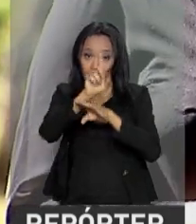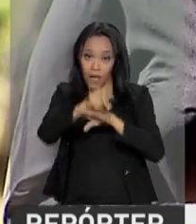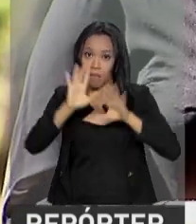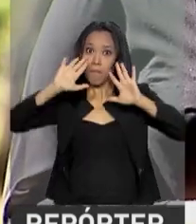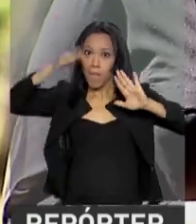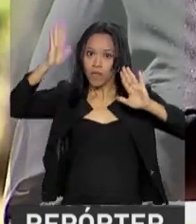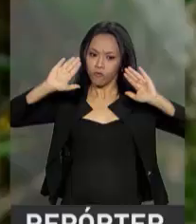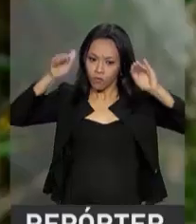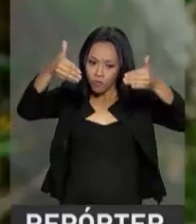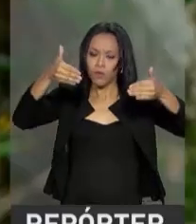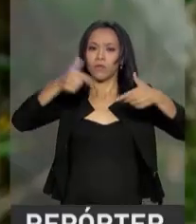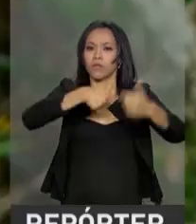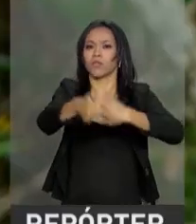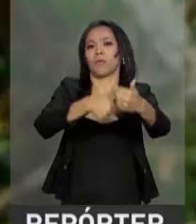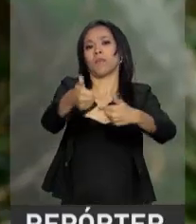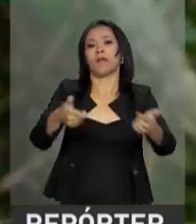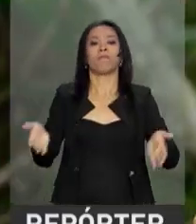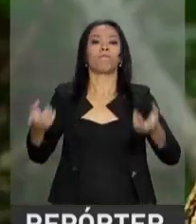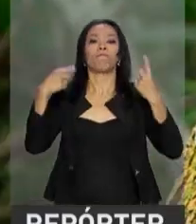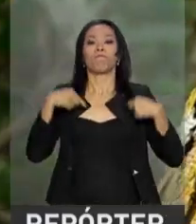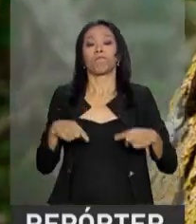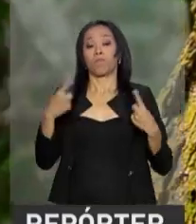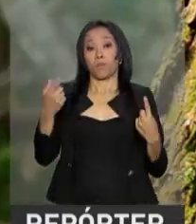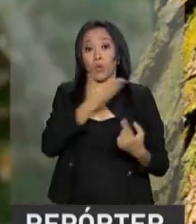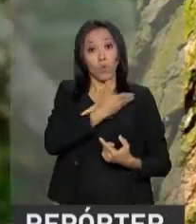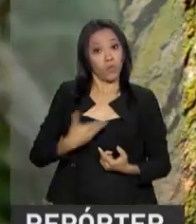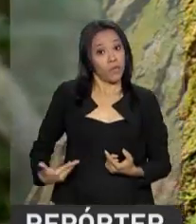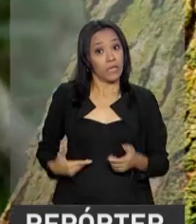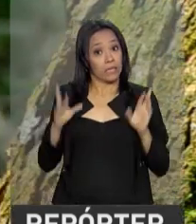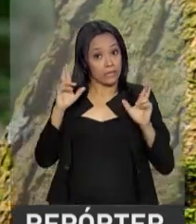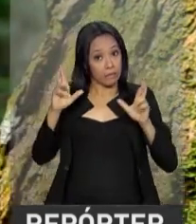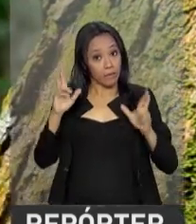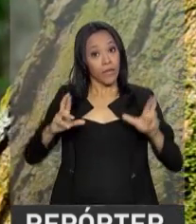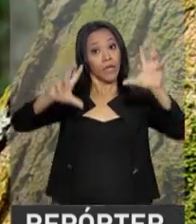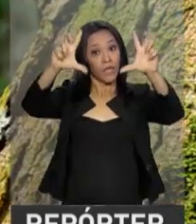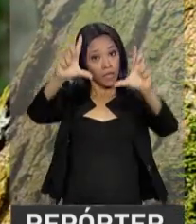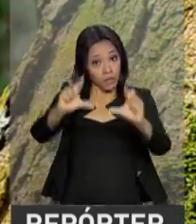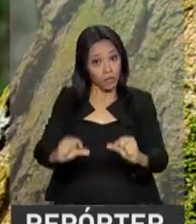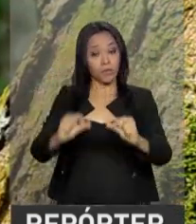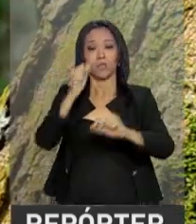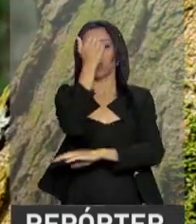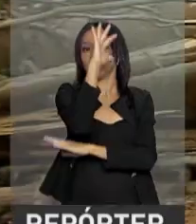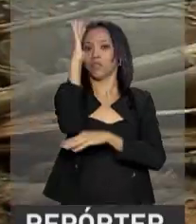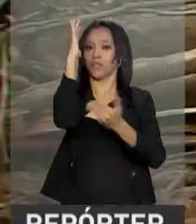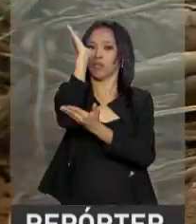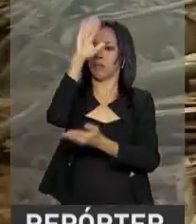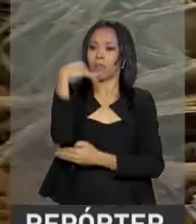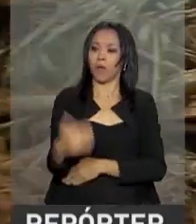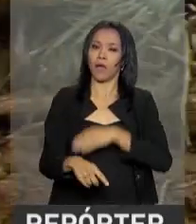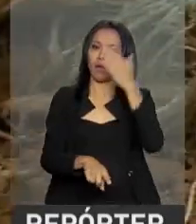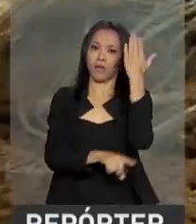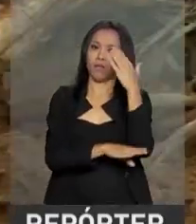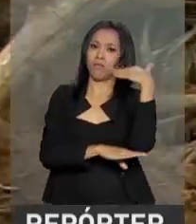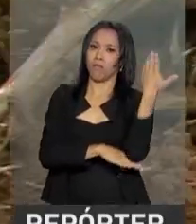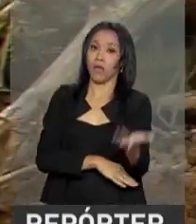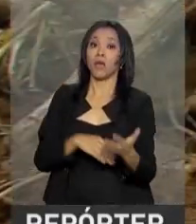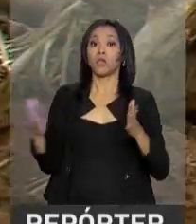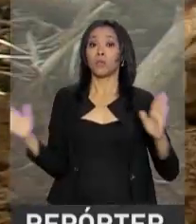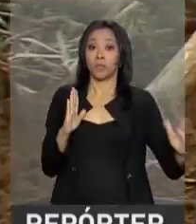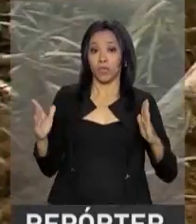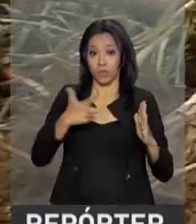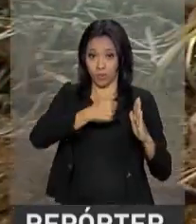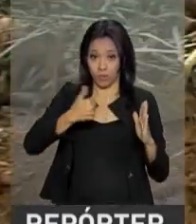concentradas com a mobilização o governo espera manter o ritmo de queda do desmatamento em 2017 foi